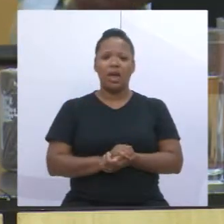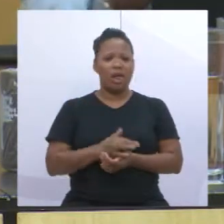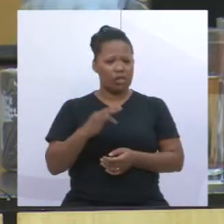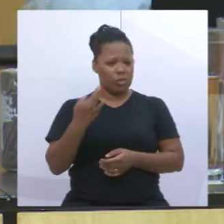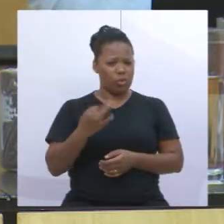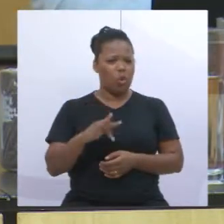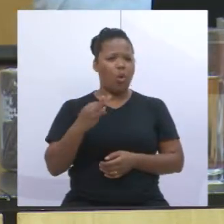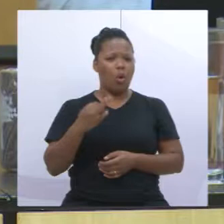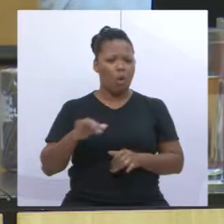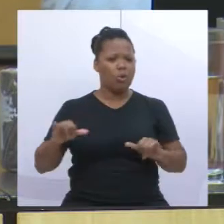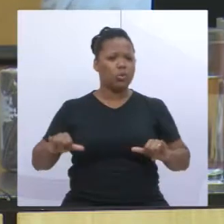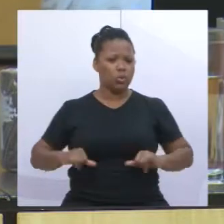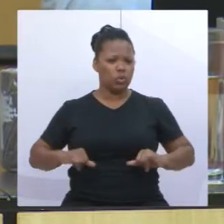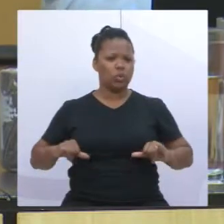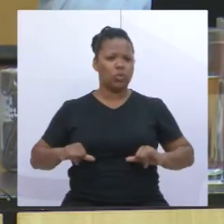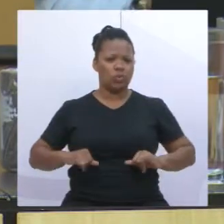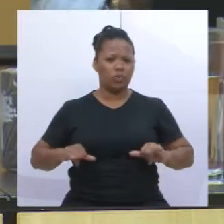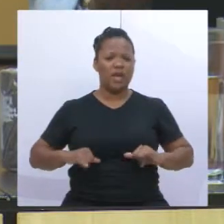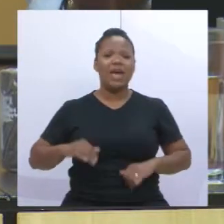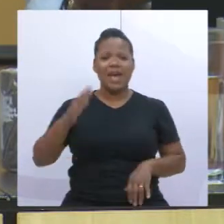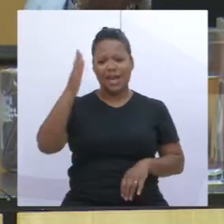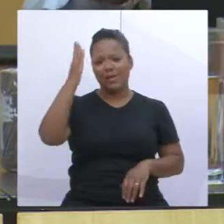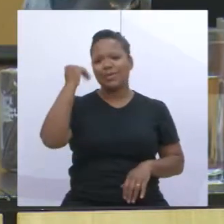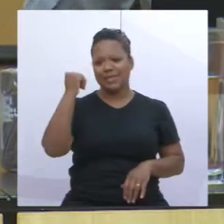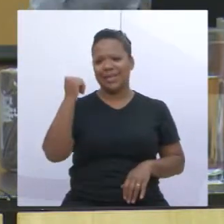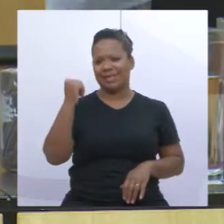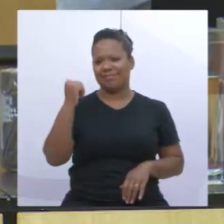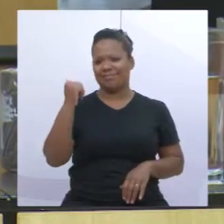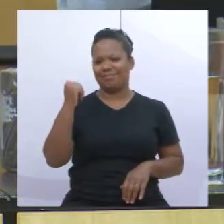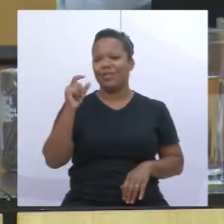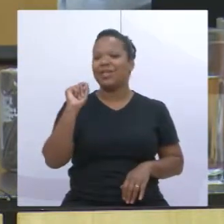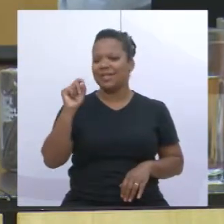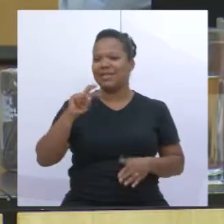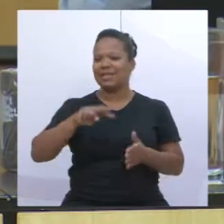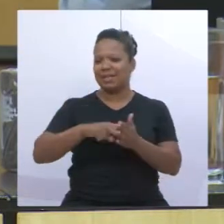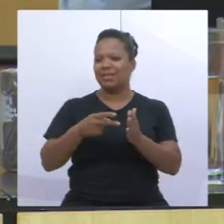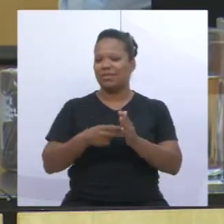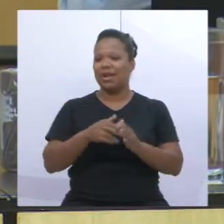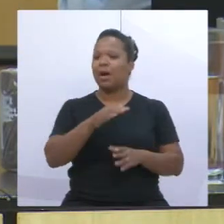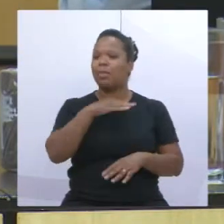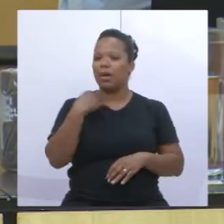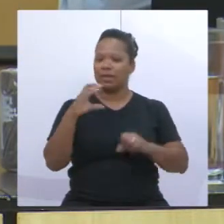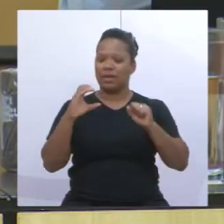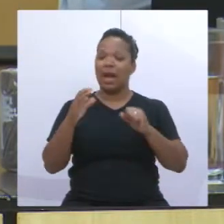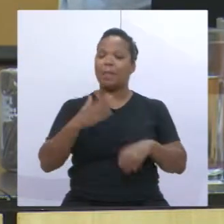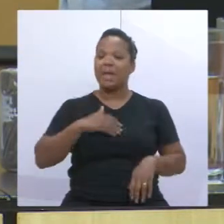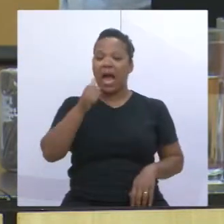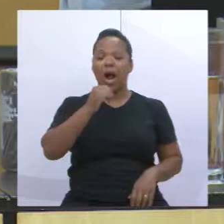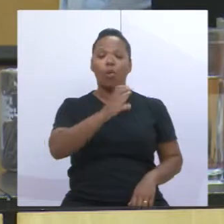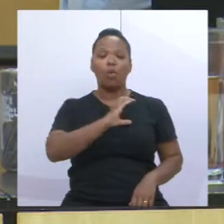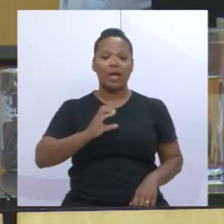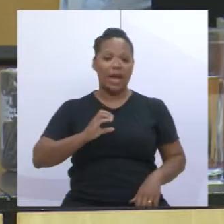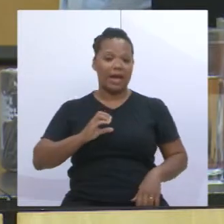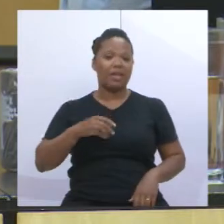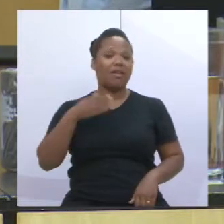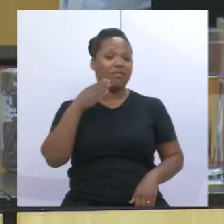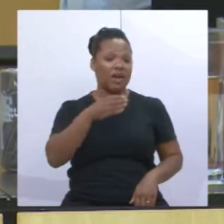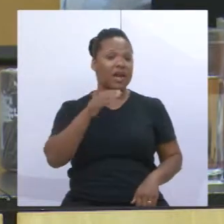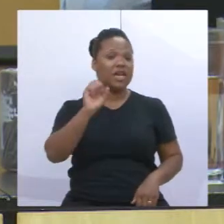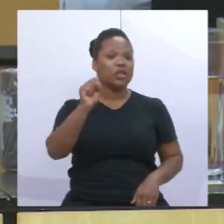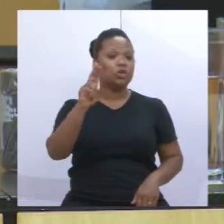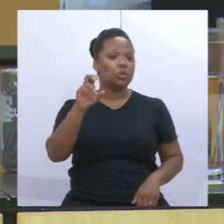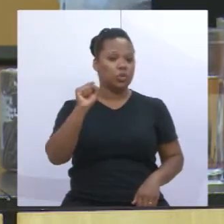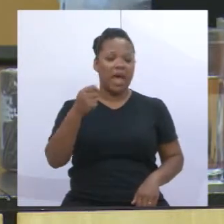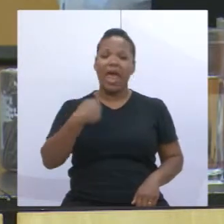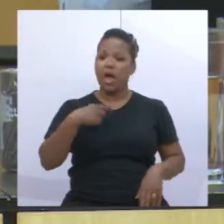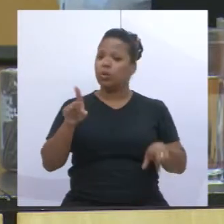dolorido. Então, eu sei o que é perder uma pessoa na Santa Casa, eu sempre falo isso. A minha cunhada está se tratando pelo SUS. E eu já fiz